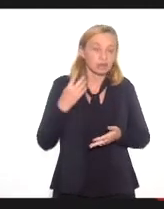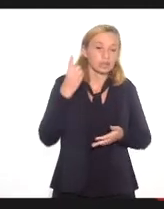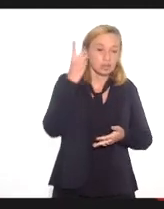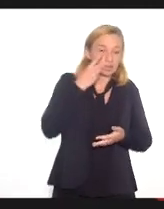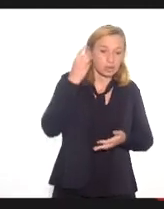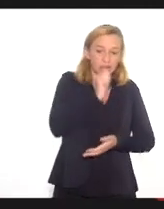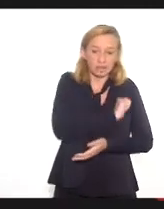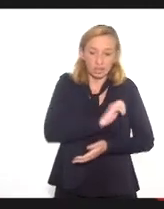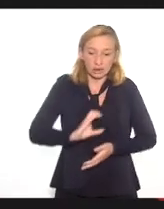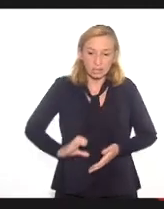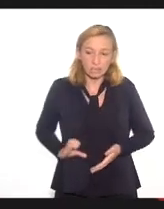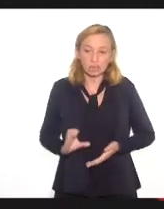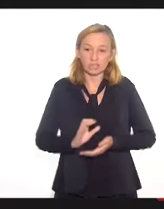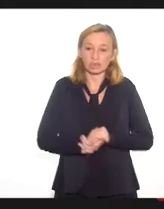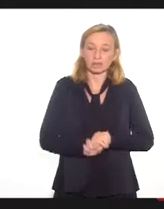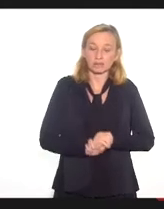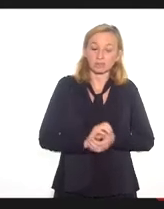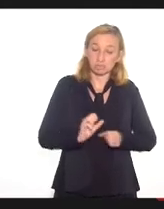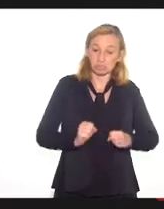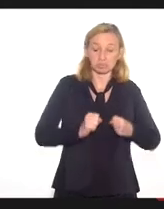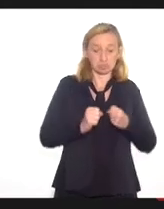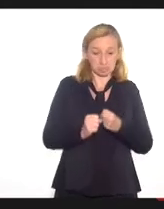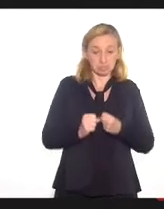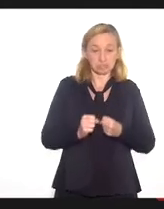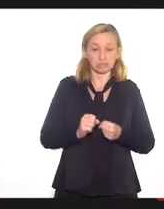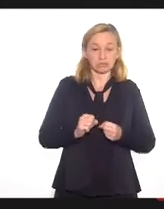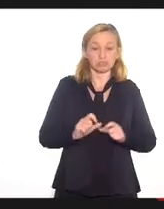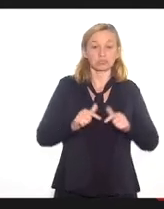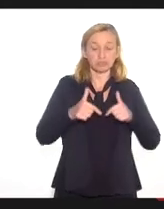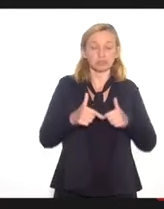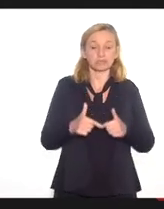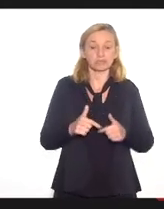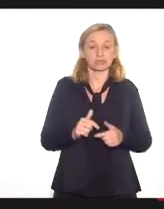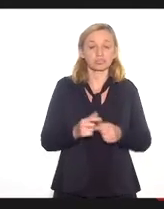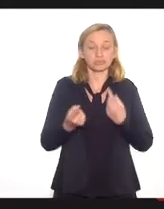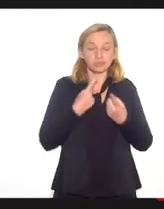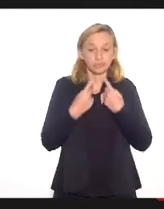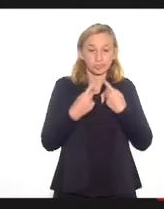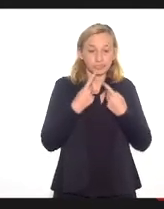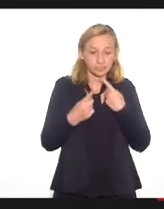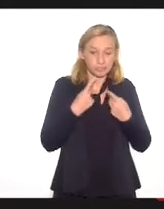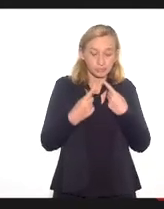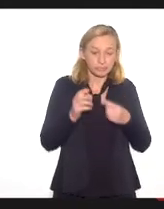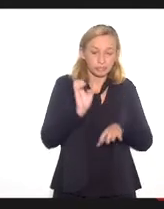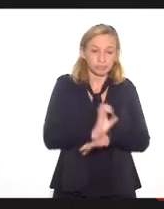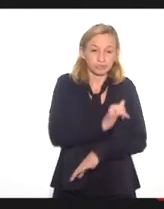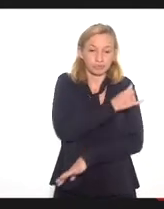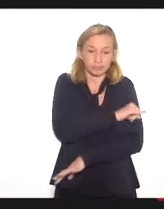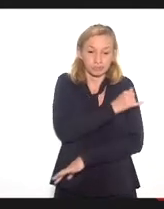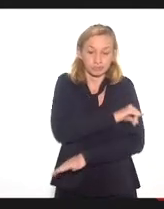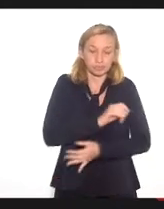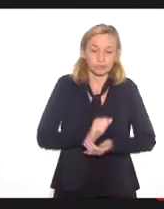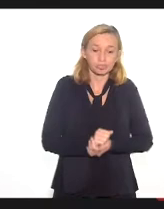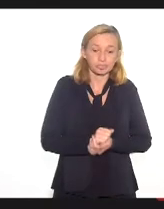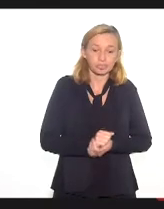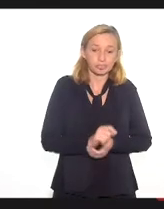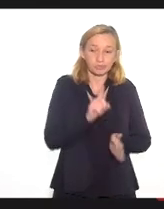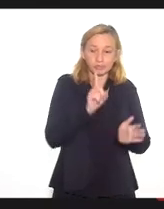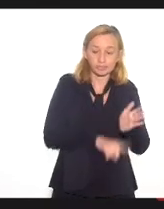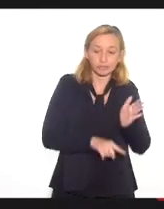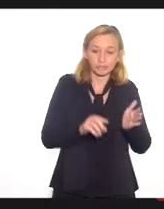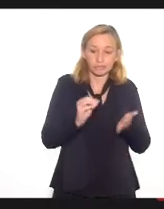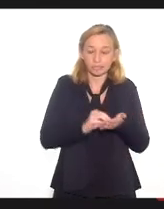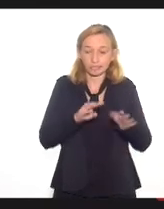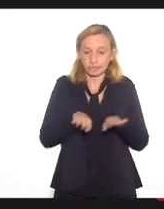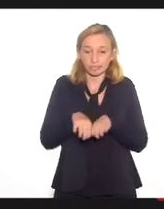Ciliano que tem tido uma postura bastante ativa no sentido de a gente estar discutindo a agenda do estado do Rio de Janeiro a diminuição das desigualdades